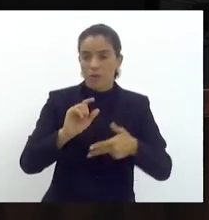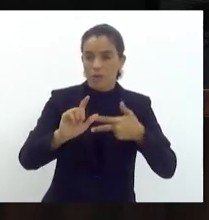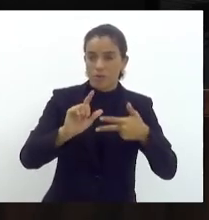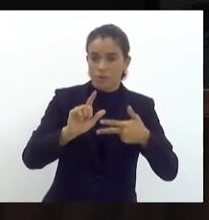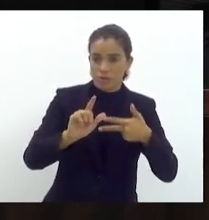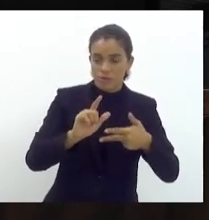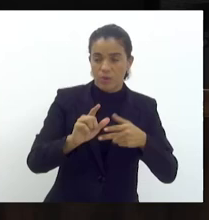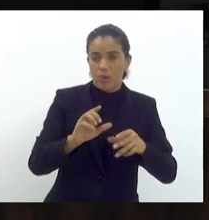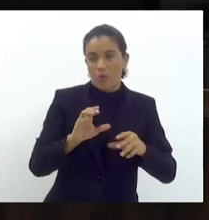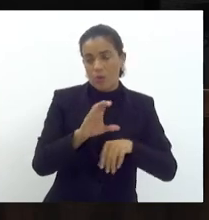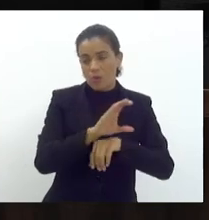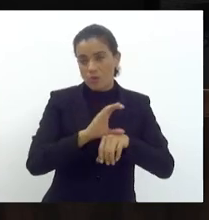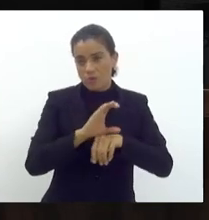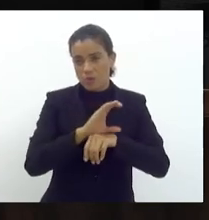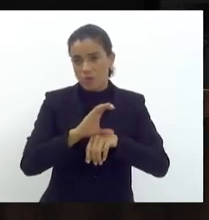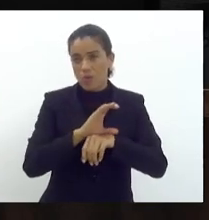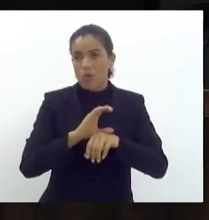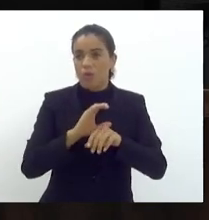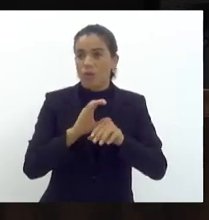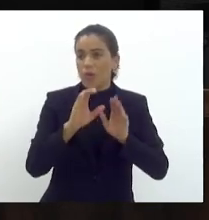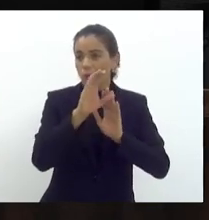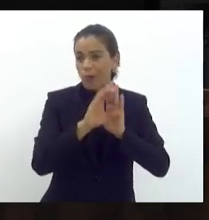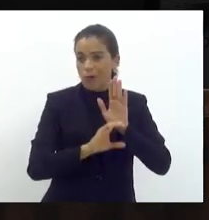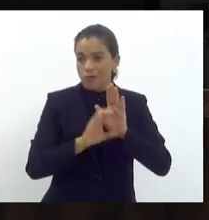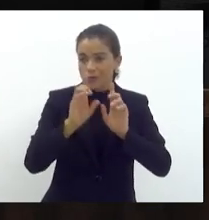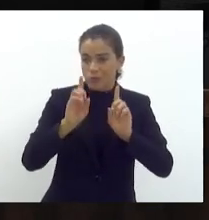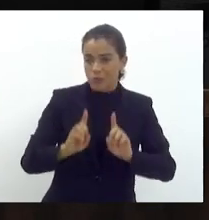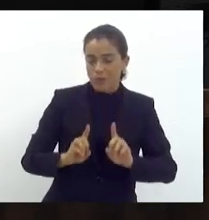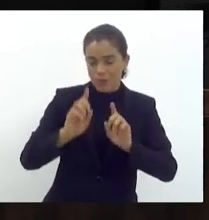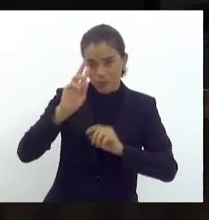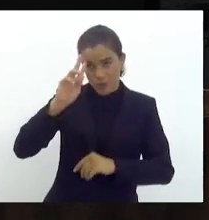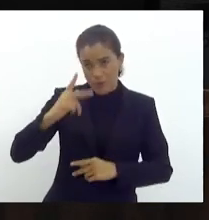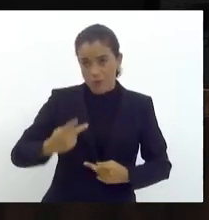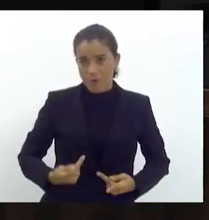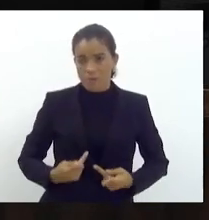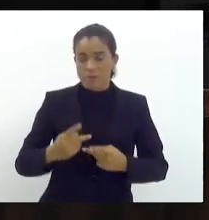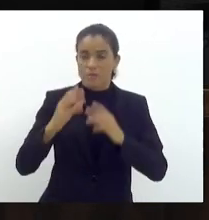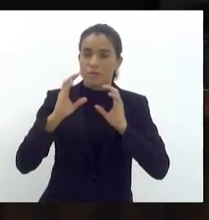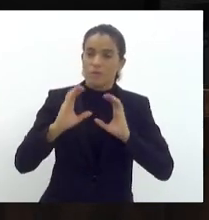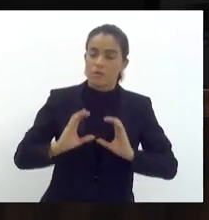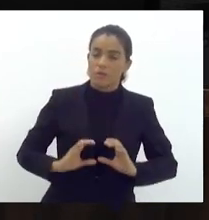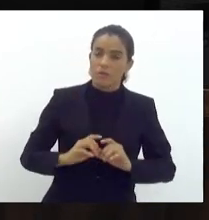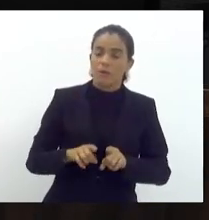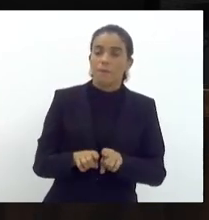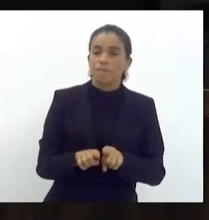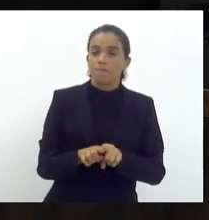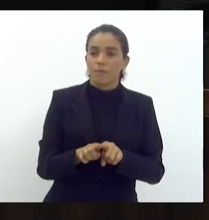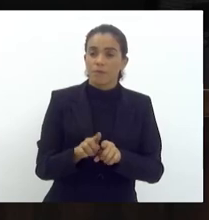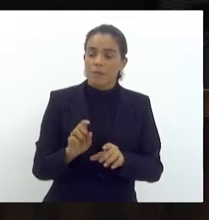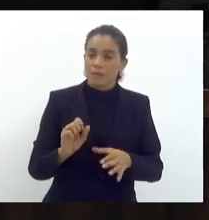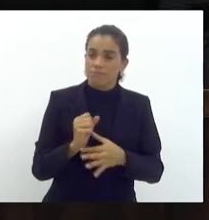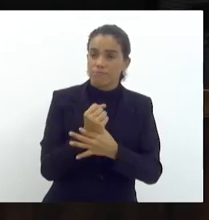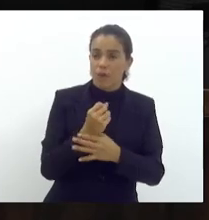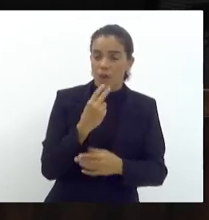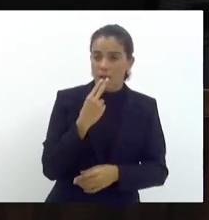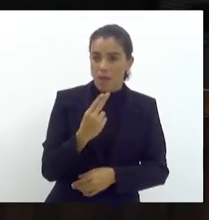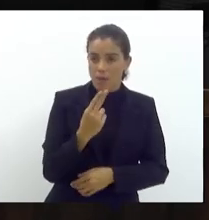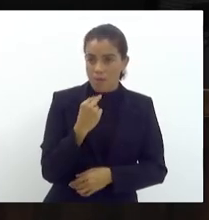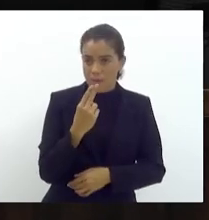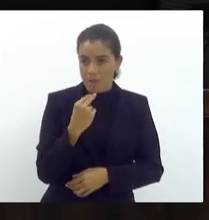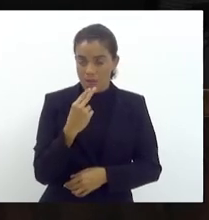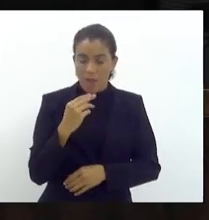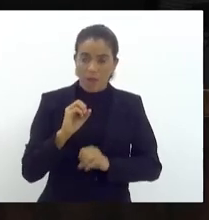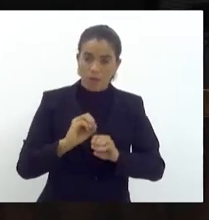constitucional complementar e códigos de defesa dos Direitos Humanos Cidadania de segurança alimentar de Educação